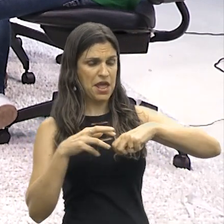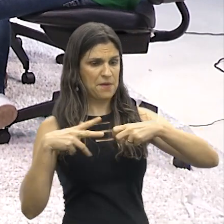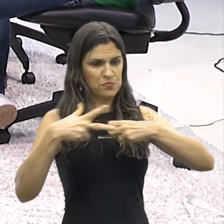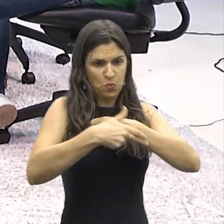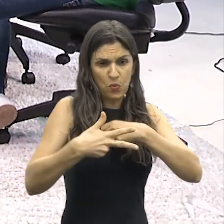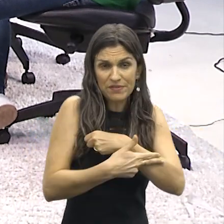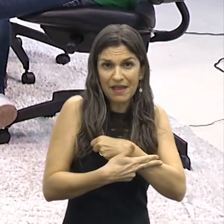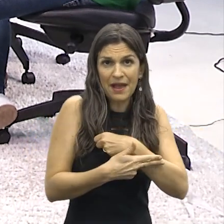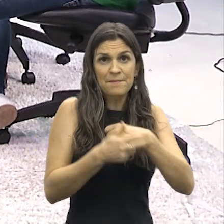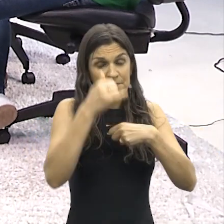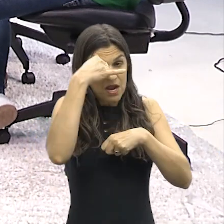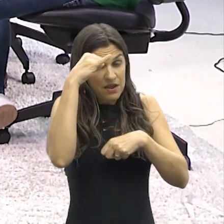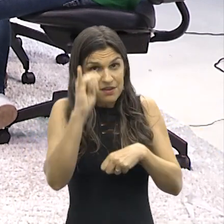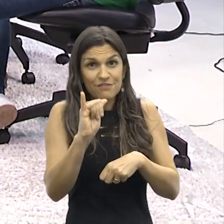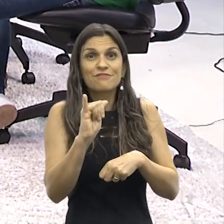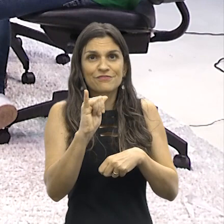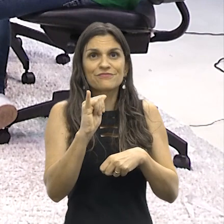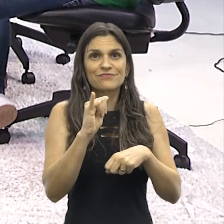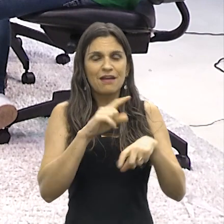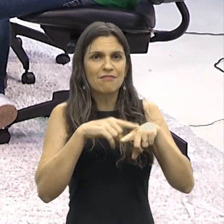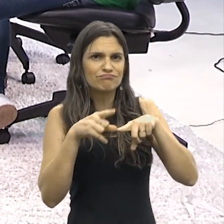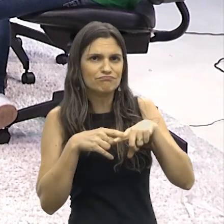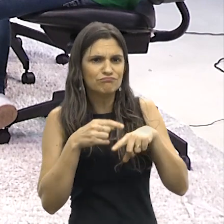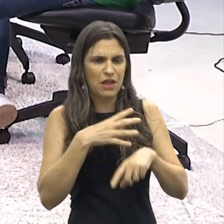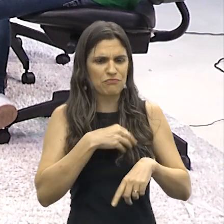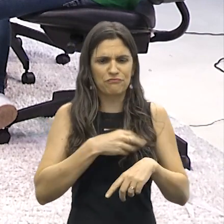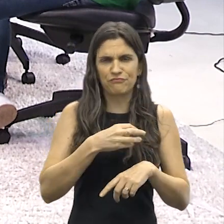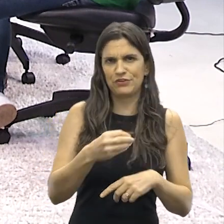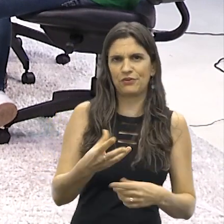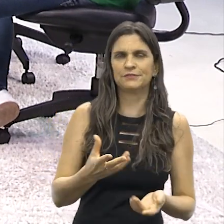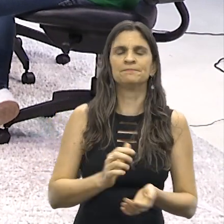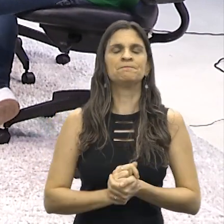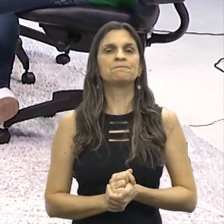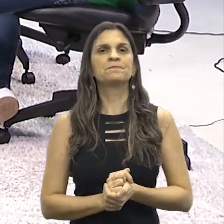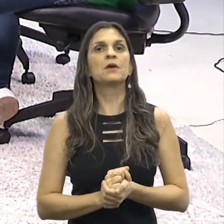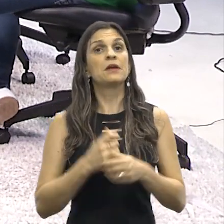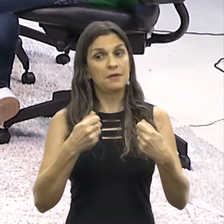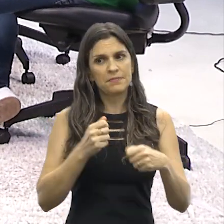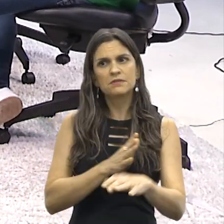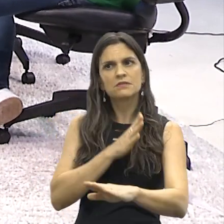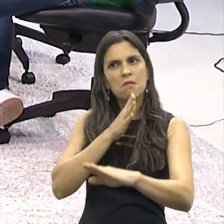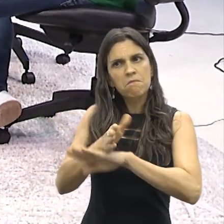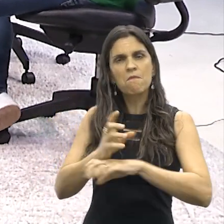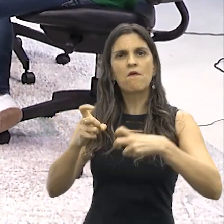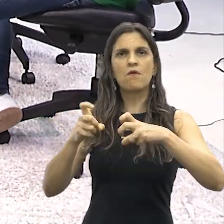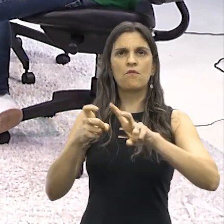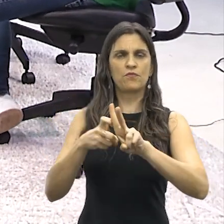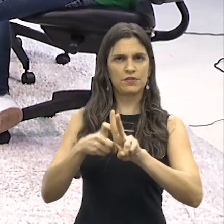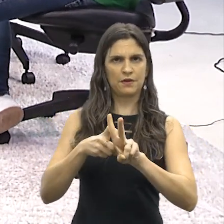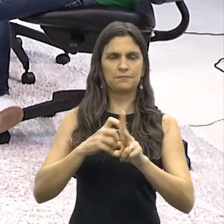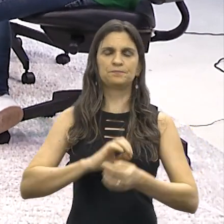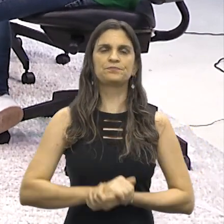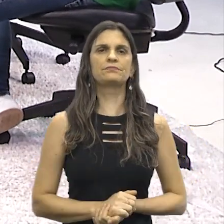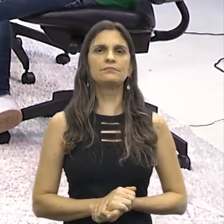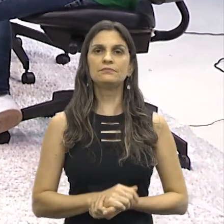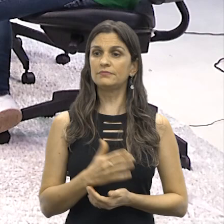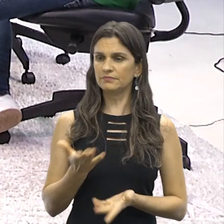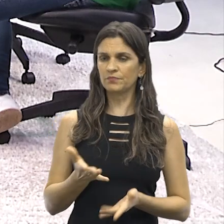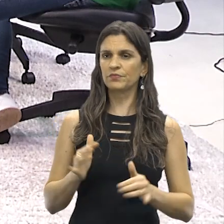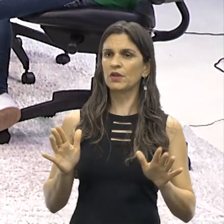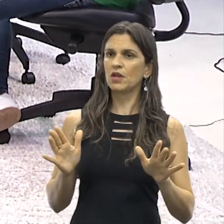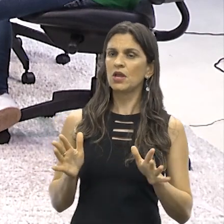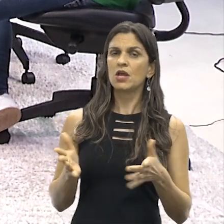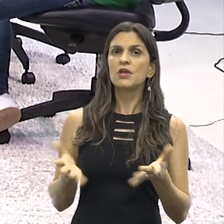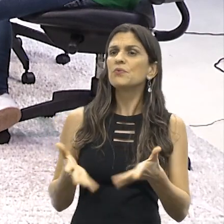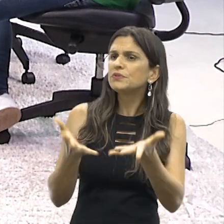rotina, né? Qualquer probleminha, leve no veterinário. Inclusive, né, vocês fazem esse incentivo em relação à adoção,